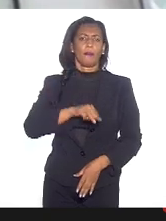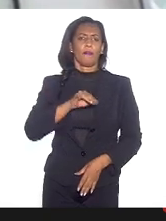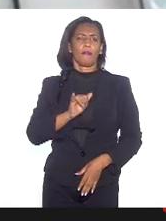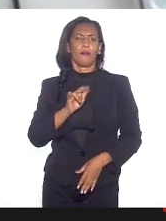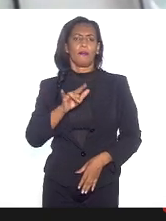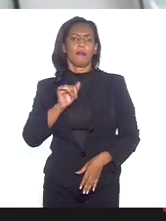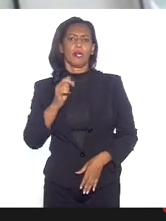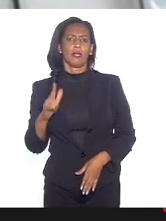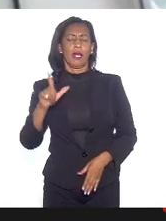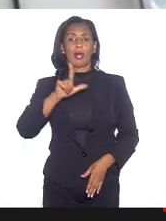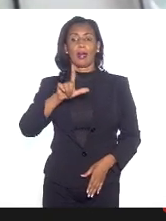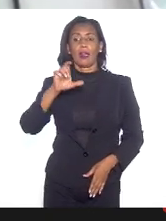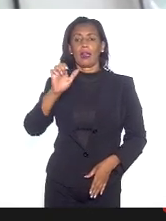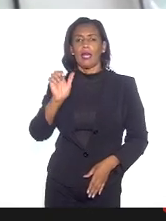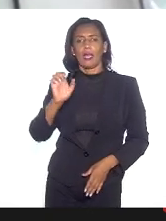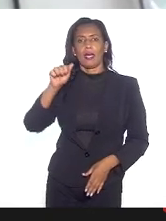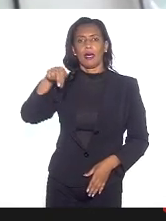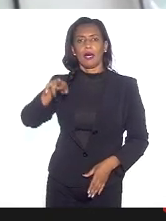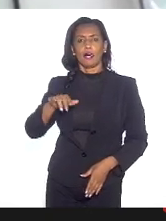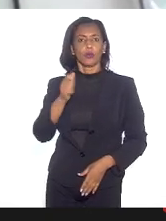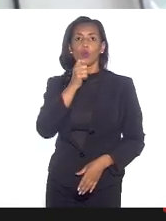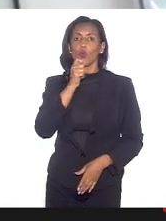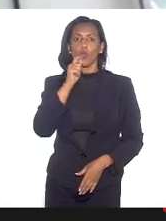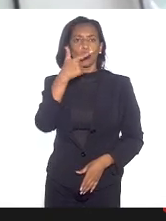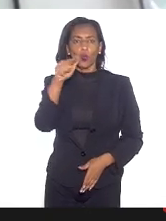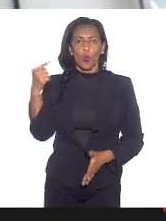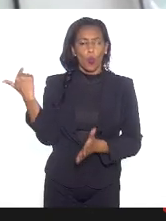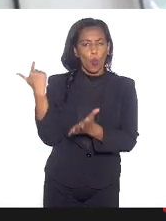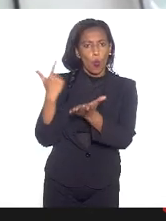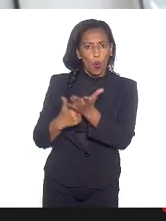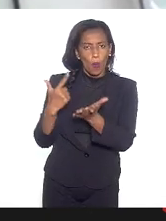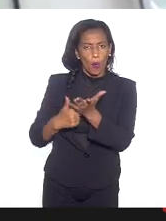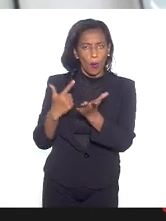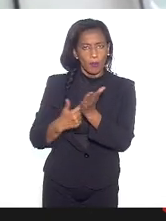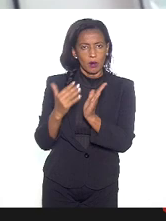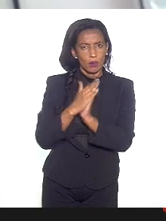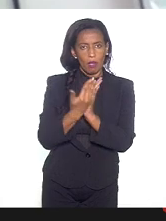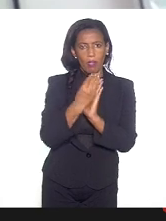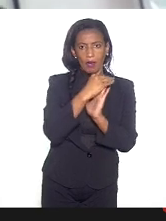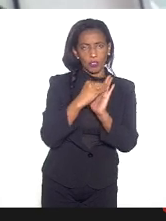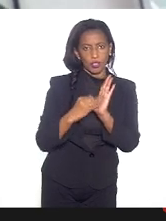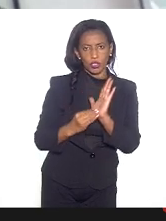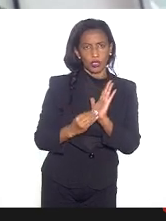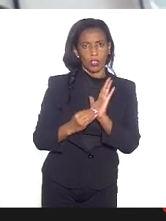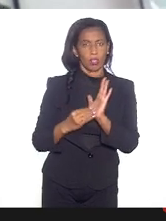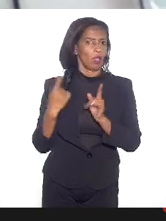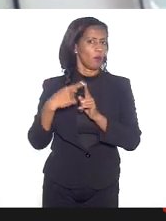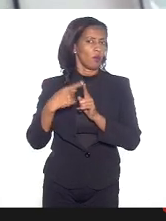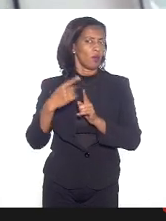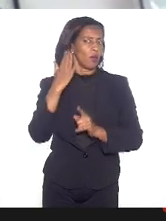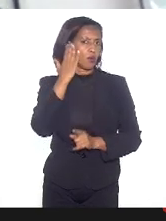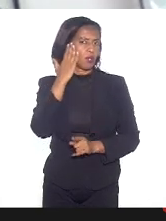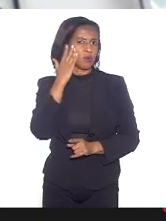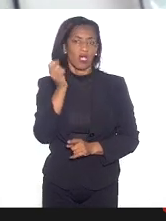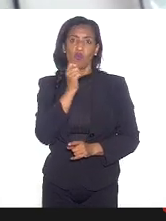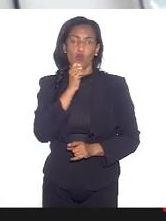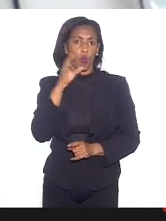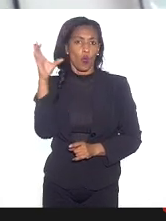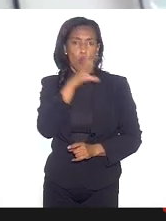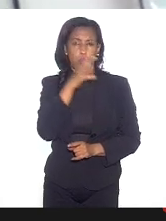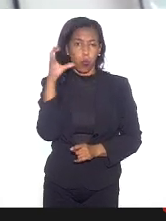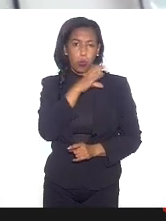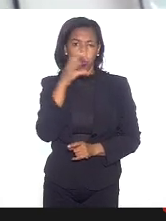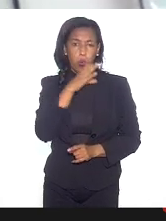que ele possa, na sua agenda, não ter nenhum compromisso em nenhuma vistoria, nem algo do tipo, porque, ao que eu saiba, não houve nenhuma emergência